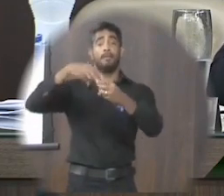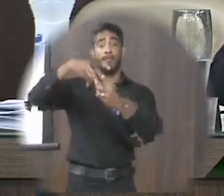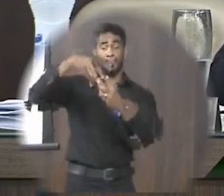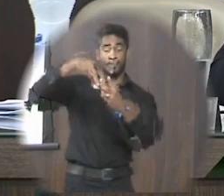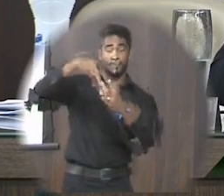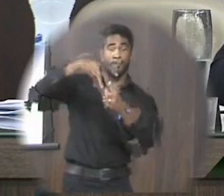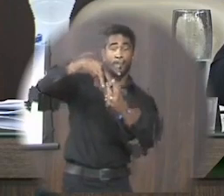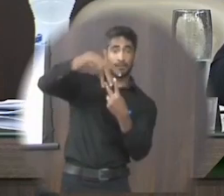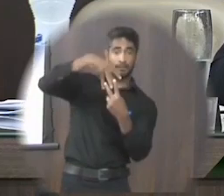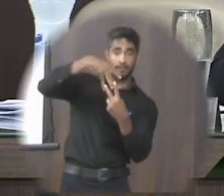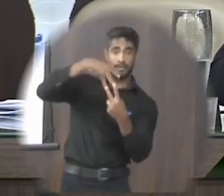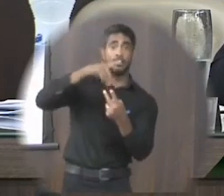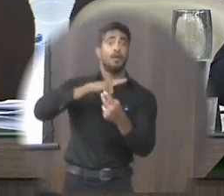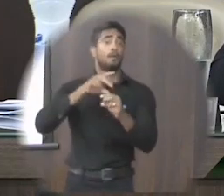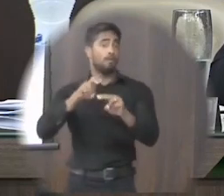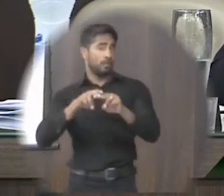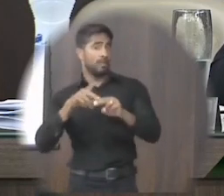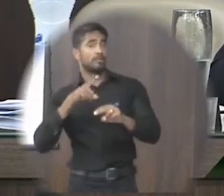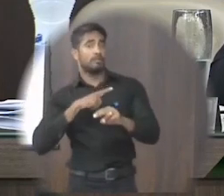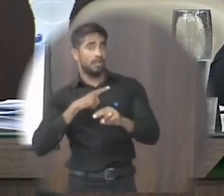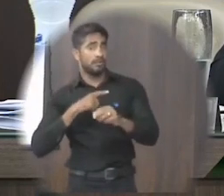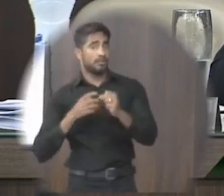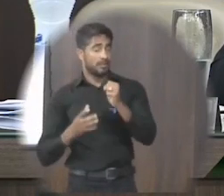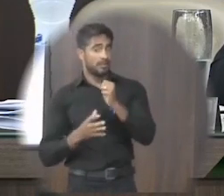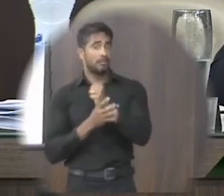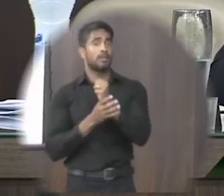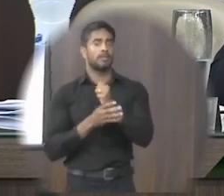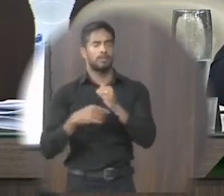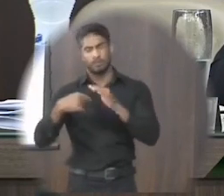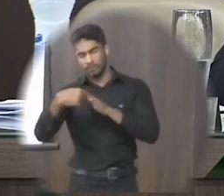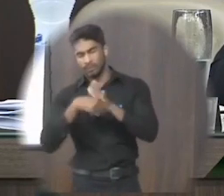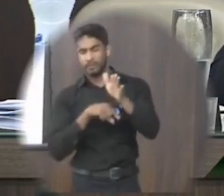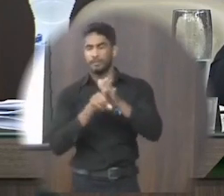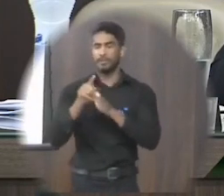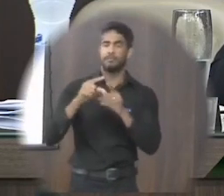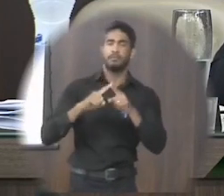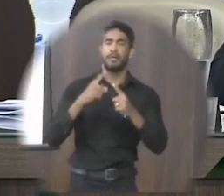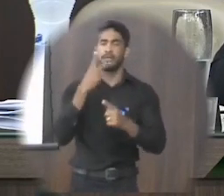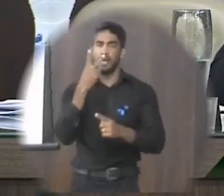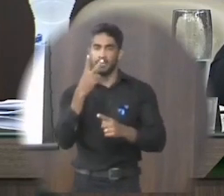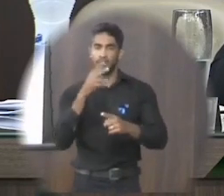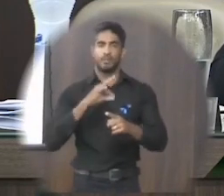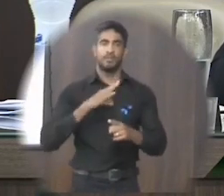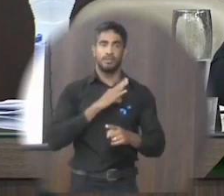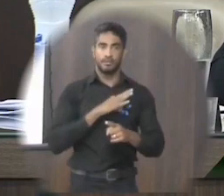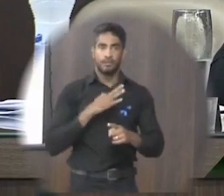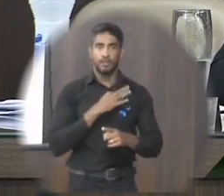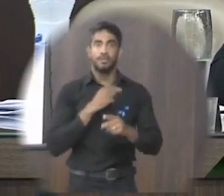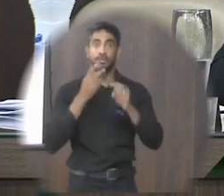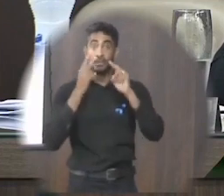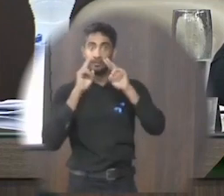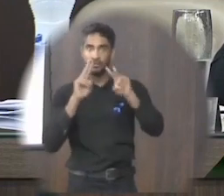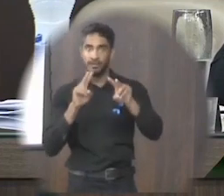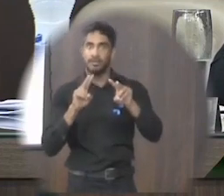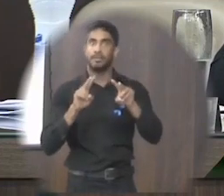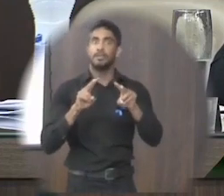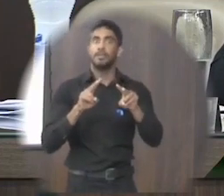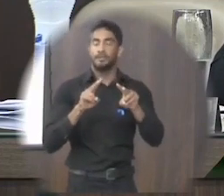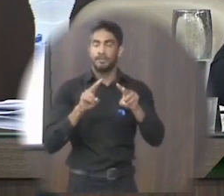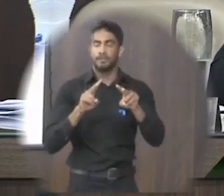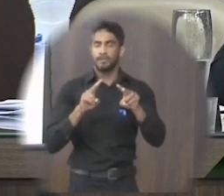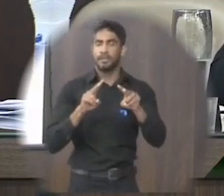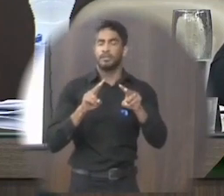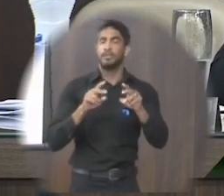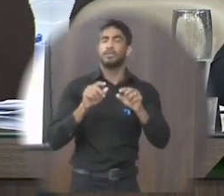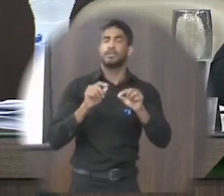segurança. Às vezes há um questionamento, né? Mas as duas polícias ficam à prova, não, Iris? Nós que somos oriundos dessas duas